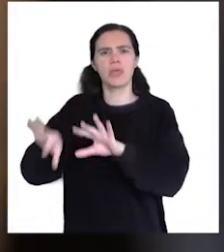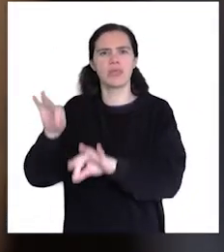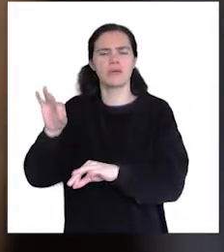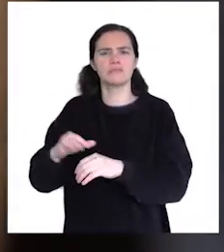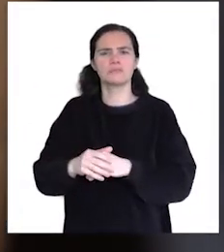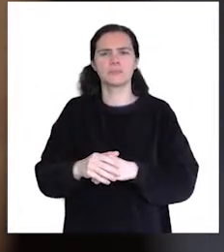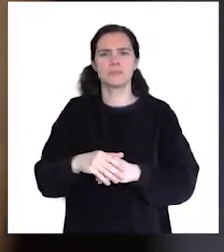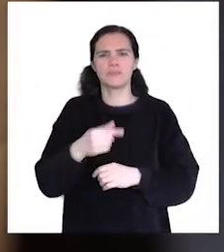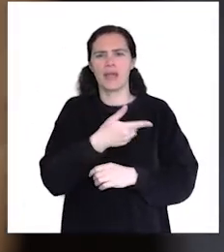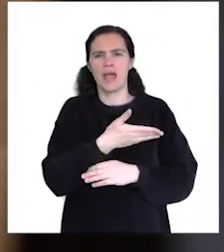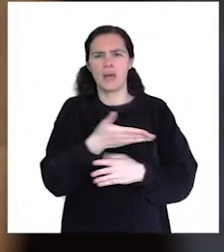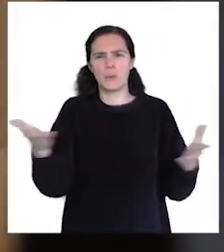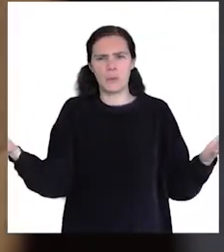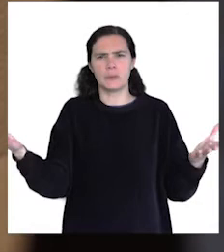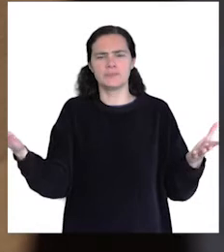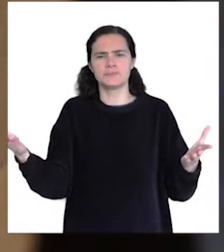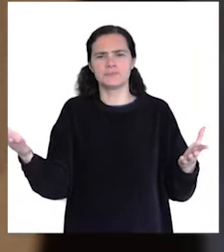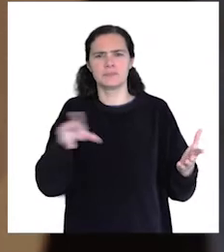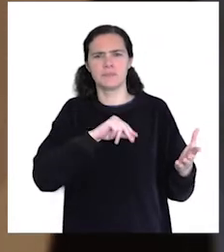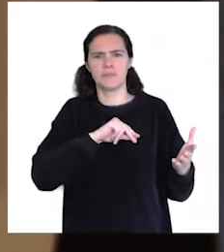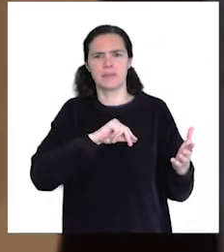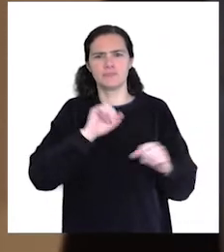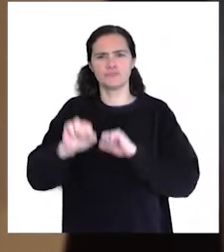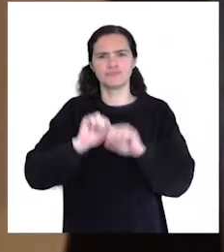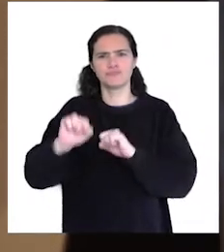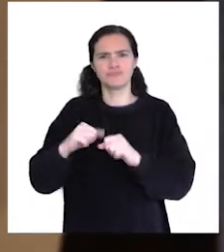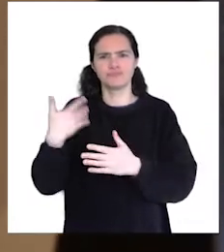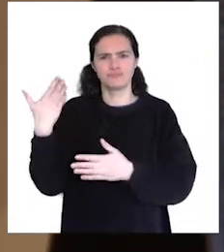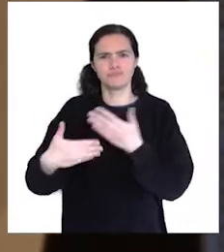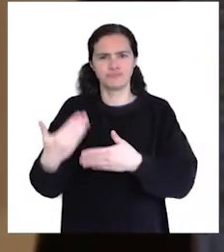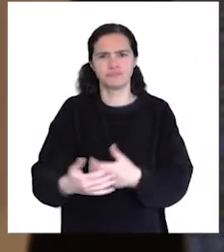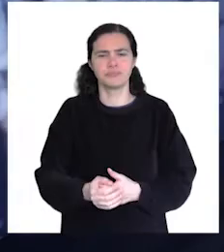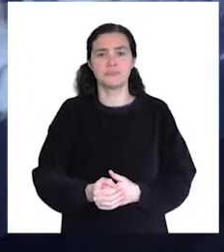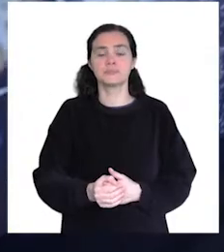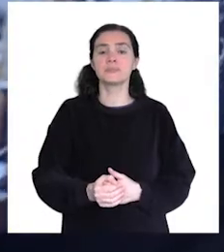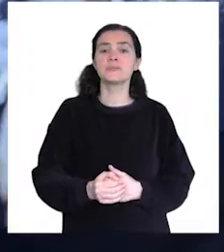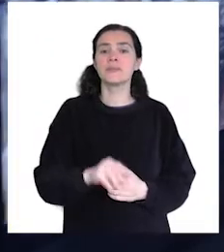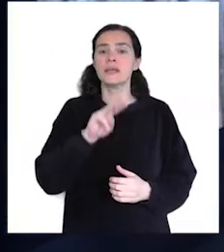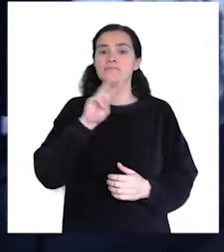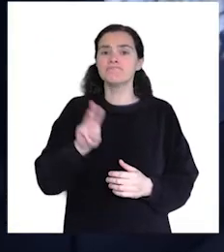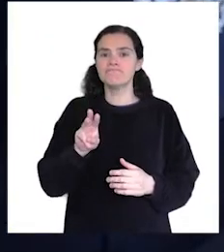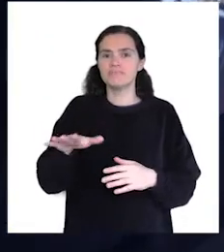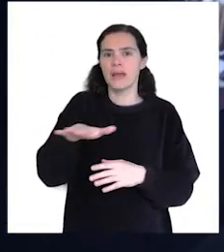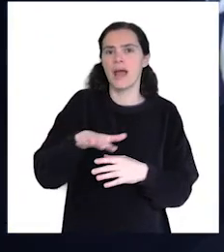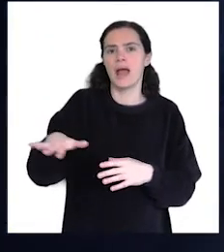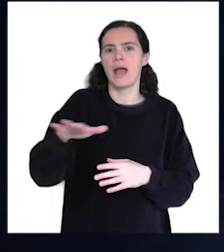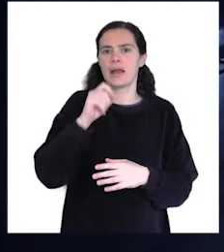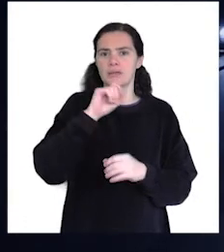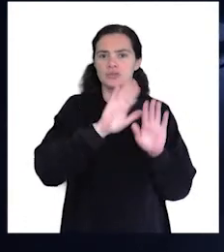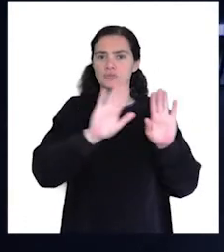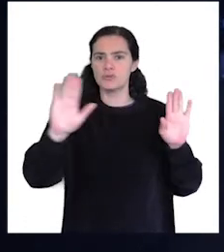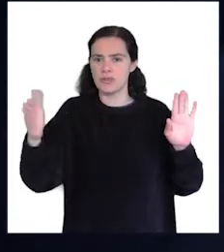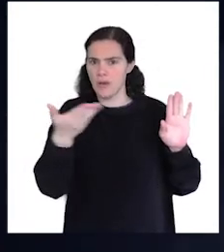seleção dentre aqueles que foram sendo, no seu percurso, mais significativos. No terceiro núcleo, que constitui